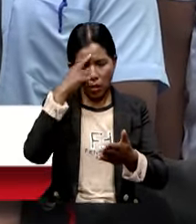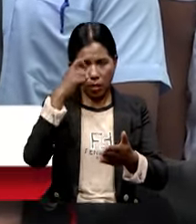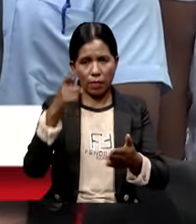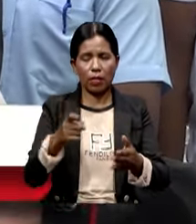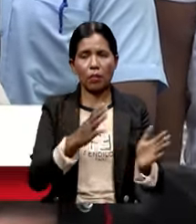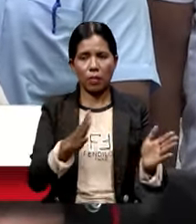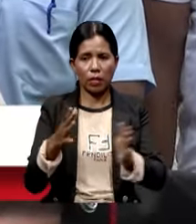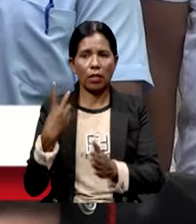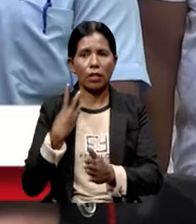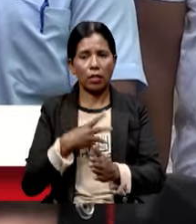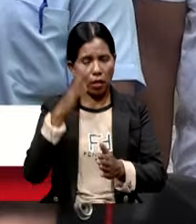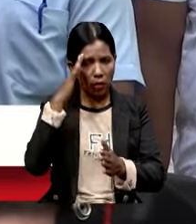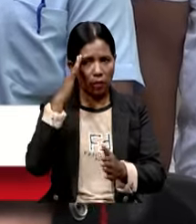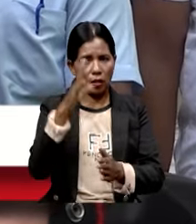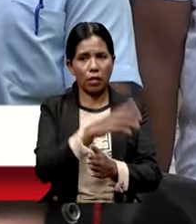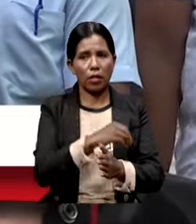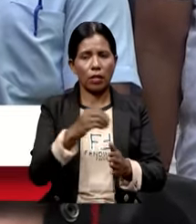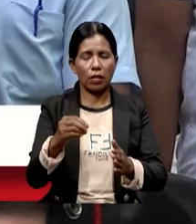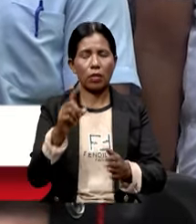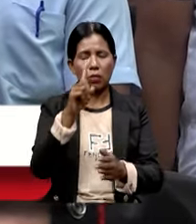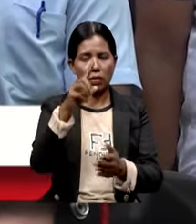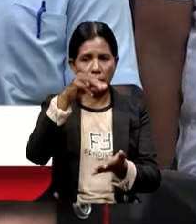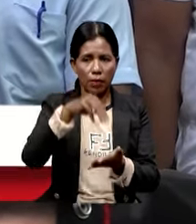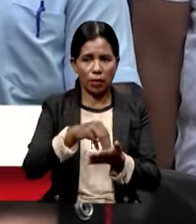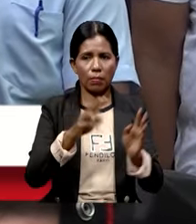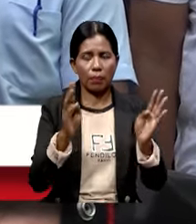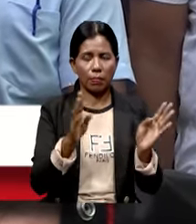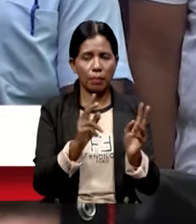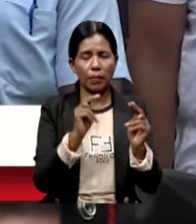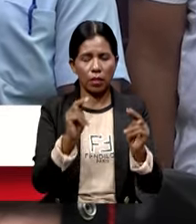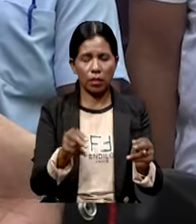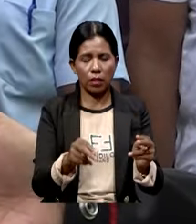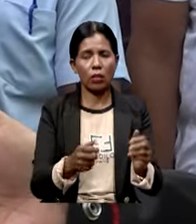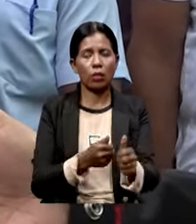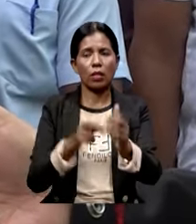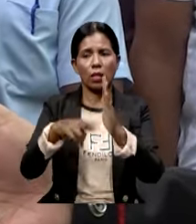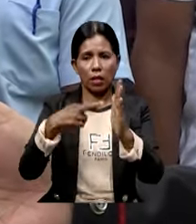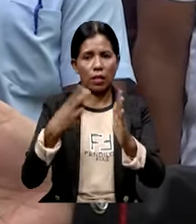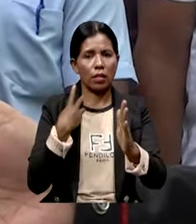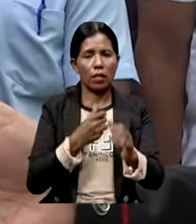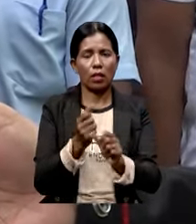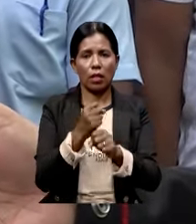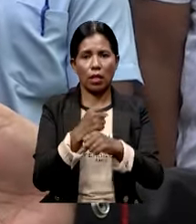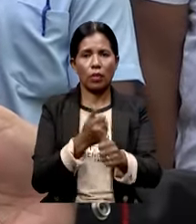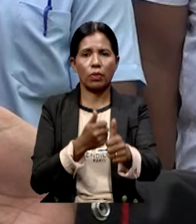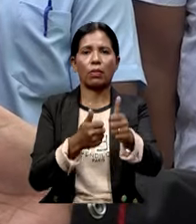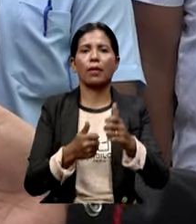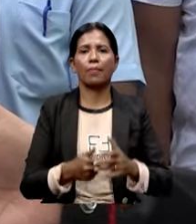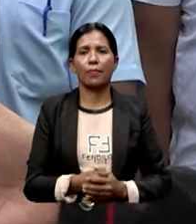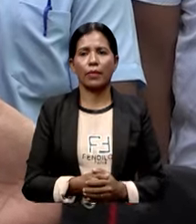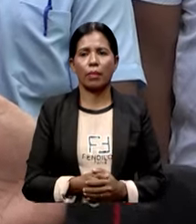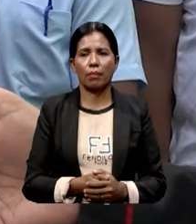processo mesmo itane itane katakne tam mais do que 1 milhão. Precisa tuir procedimento ne beiha. Legal e tem ser haltuir.